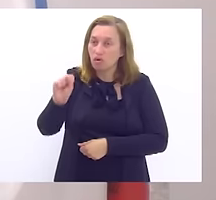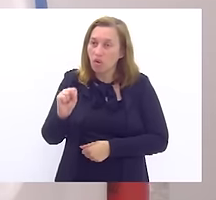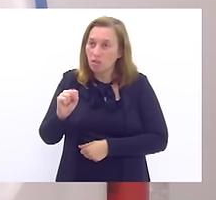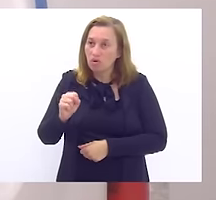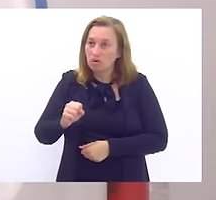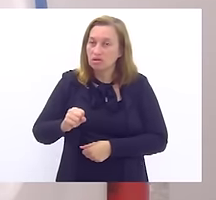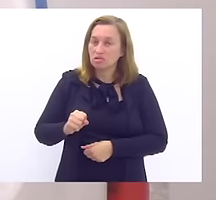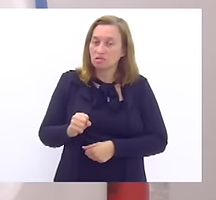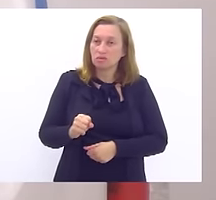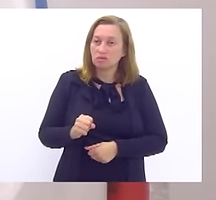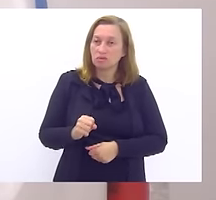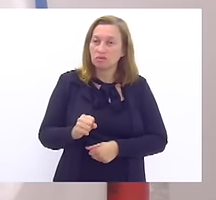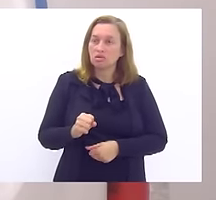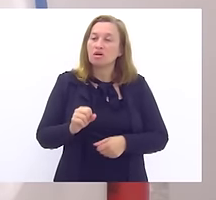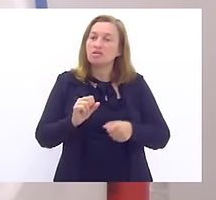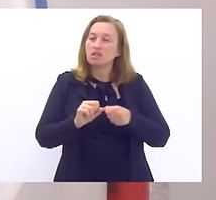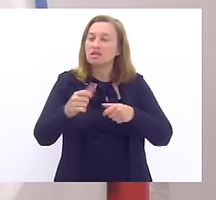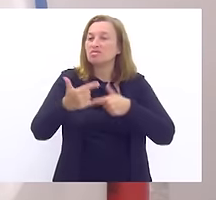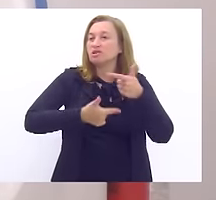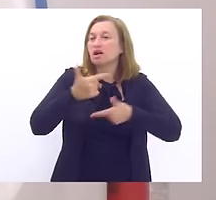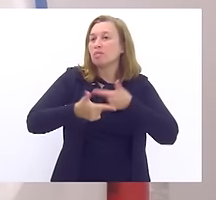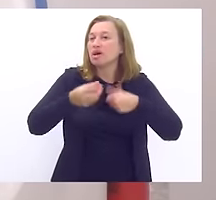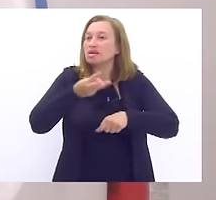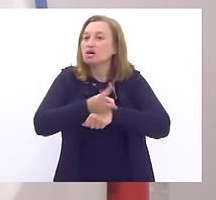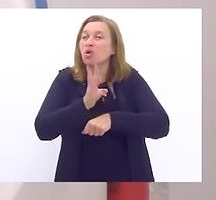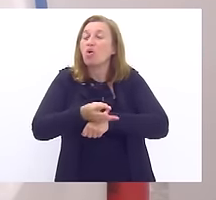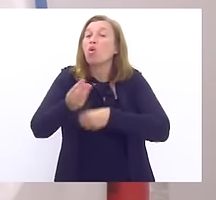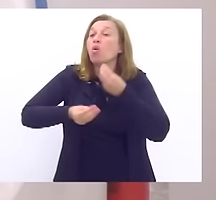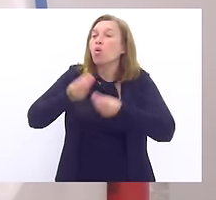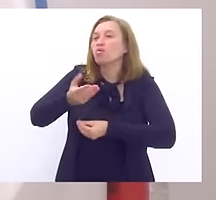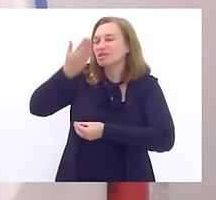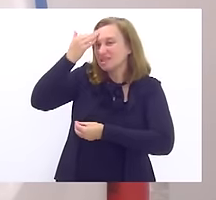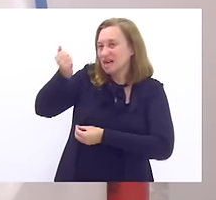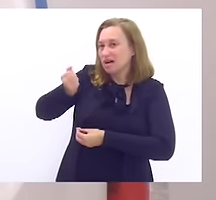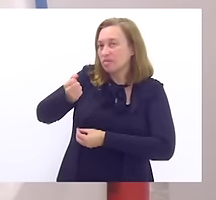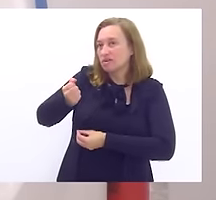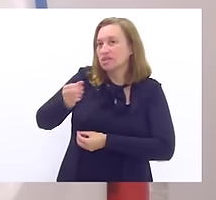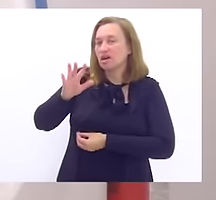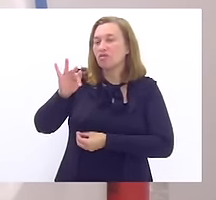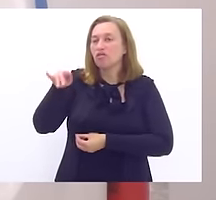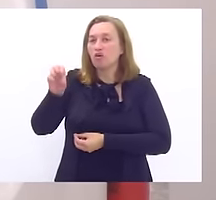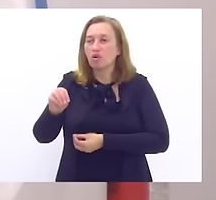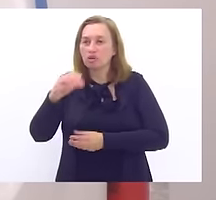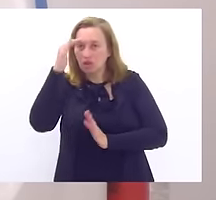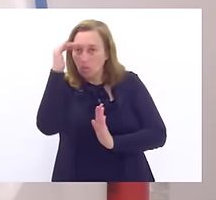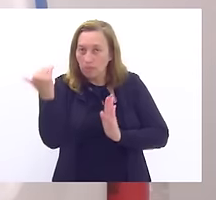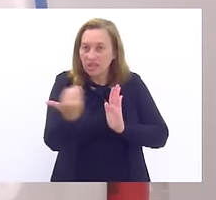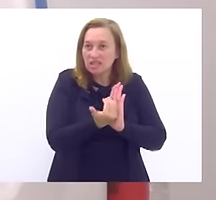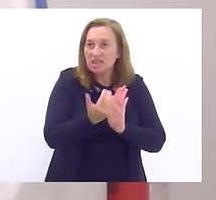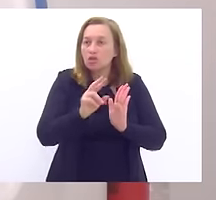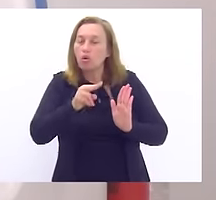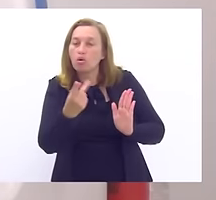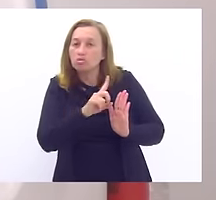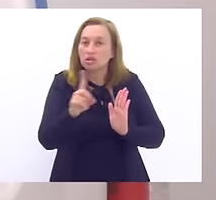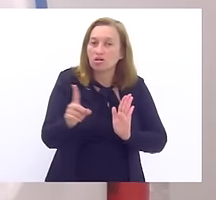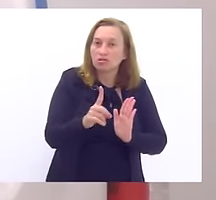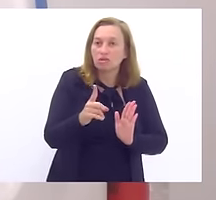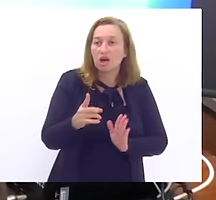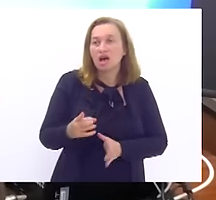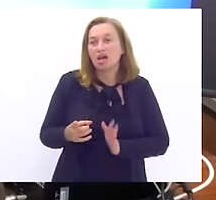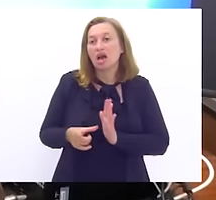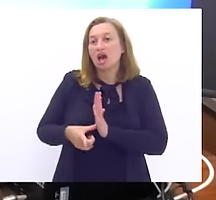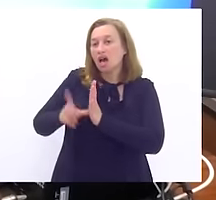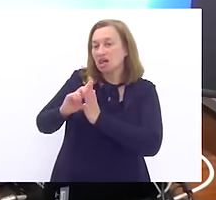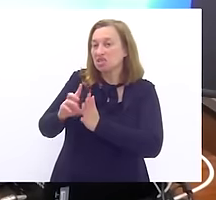quarteirização como é que a senhora sabe se a foco está cumprindo ou não o tempo de referência se a senhora não sabia nem quem era Foco